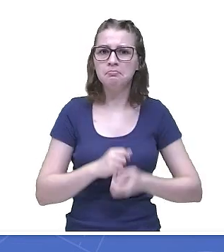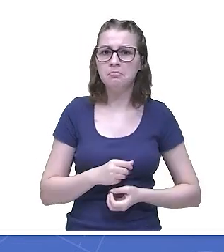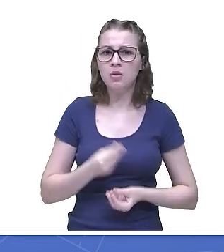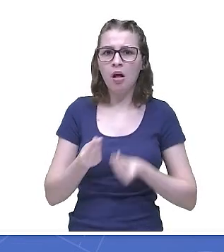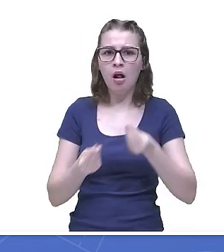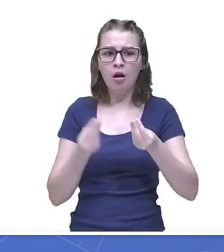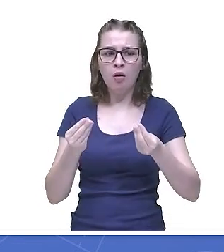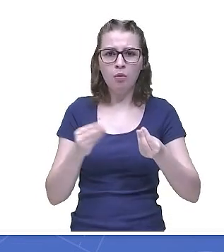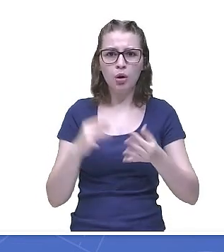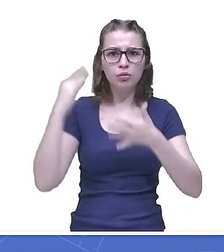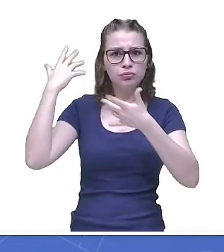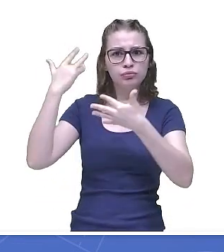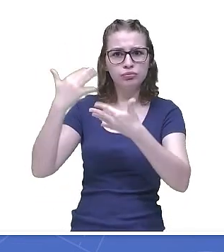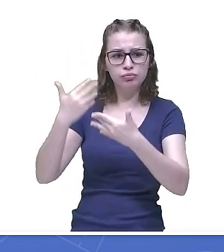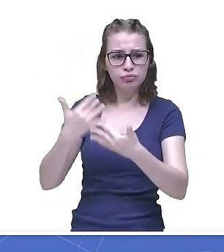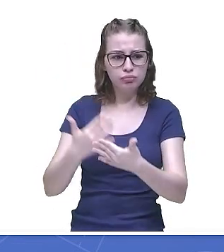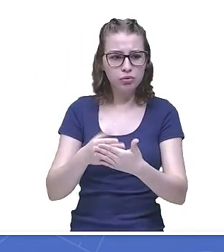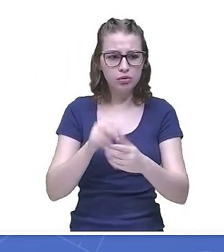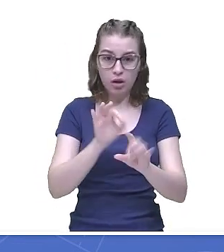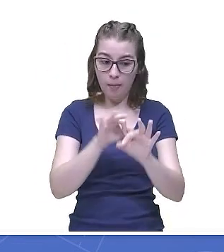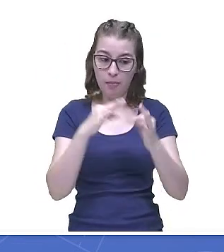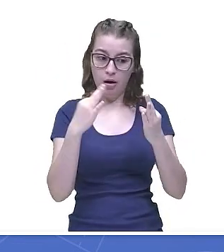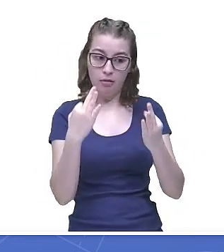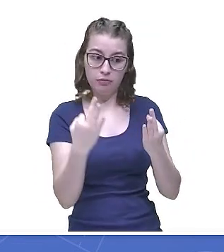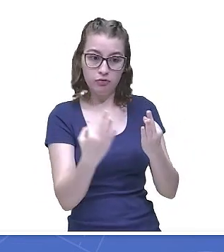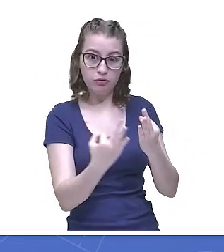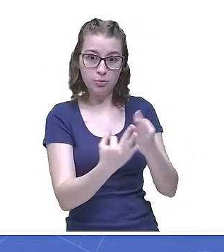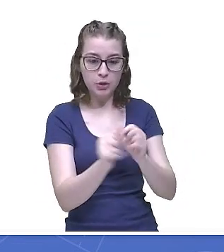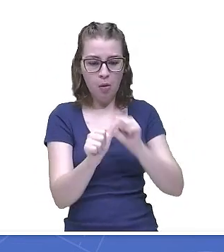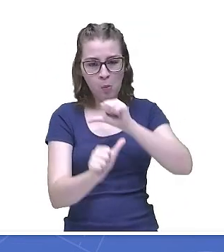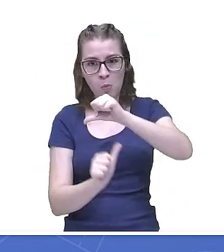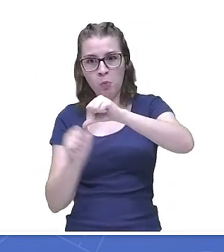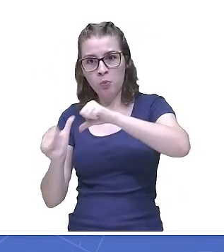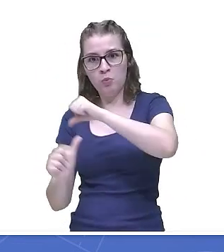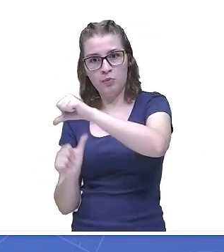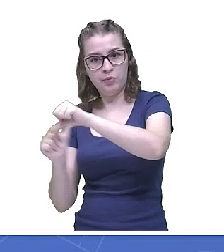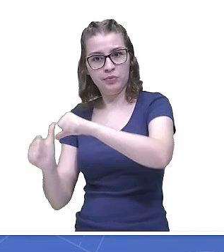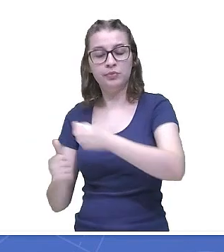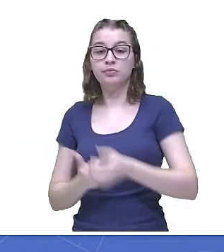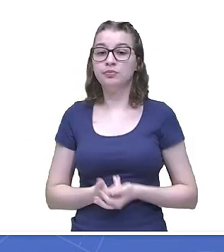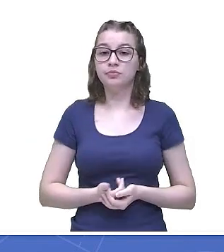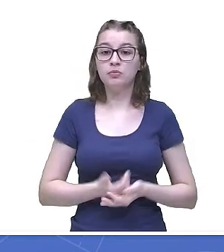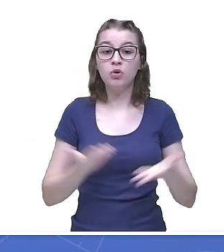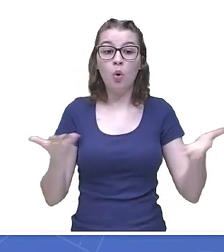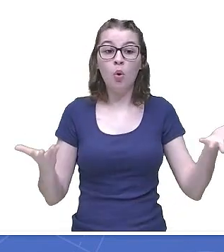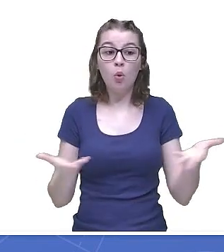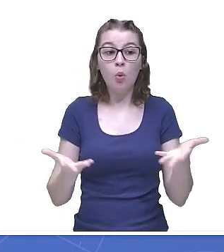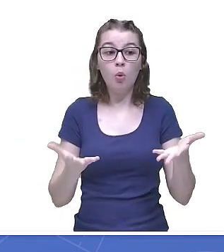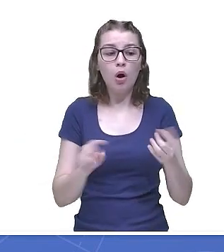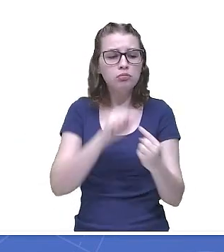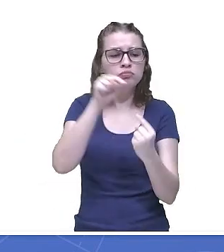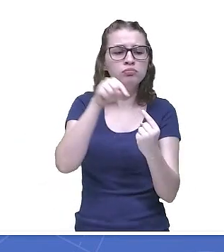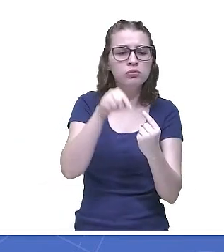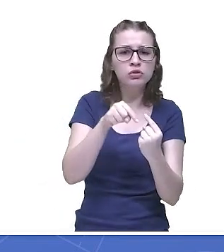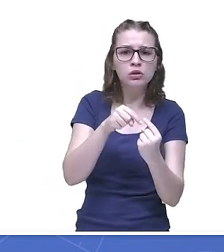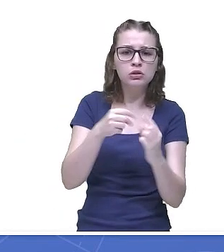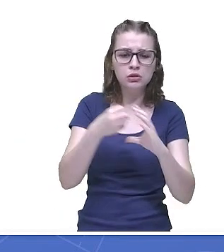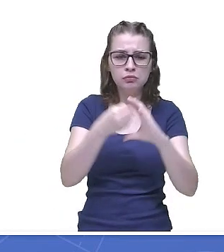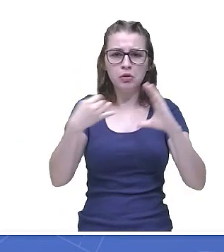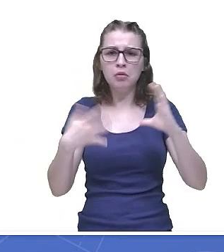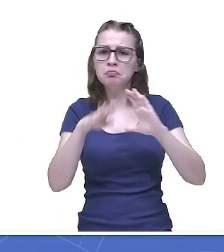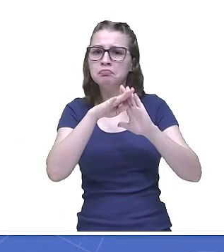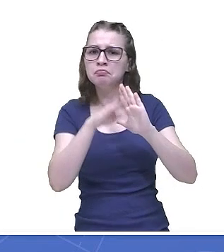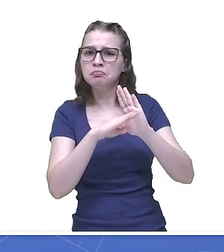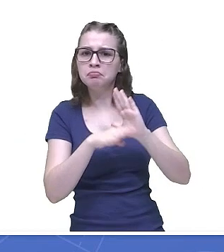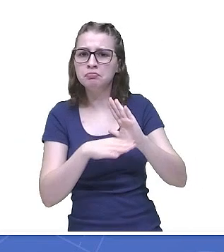as instituições, elas mudam no decorrer da história. E aí nós vamos ver quais são as funções da família. Por